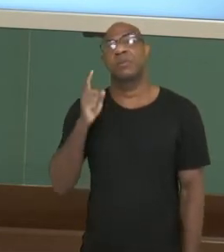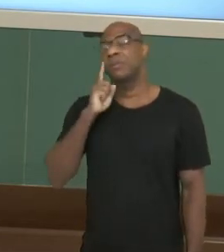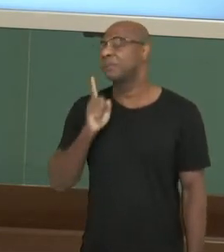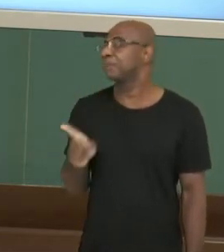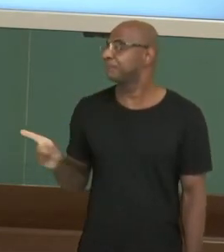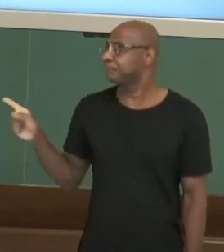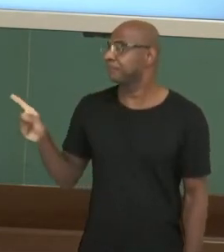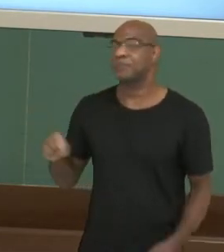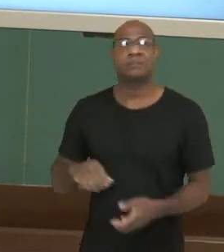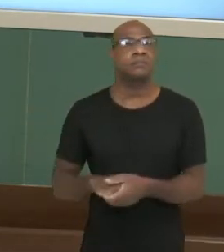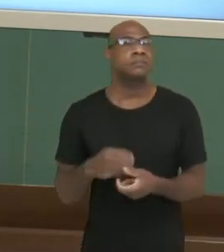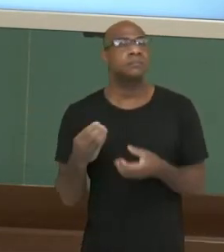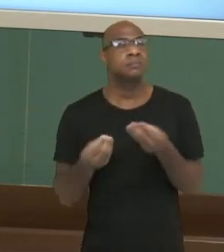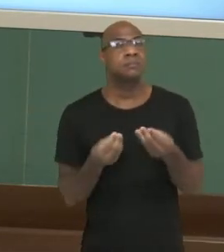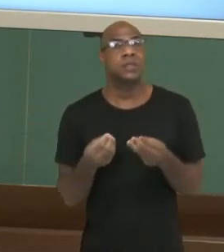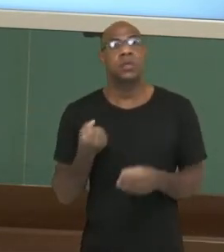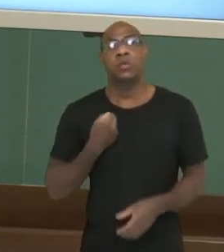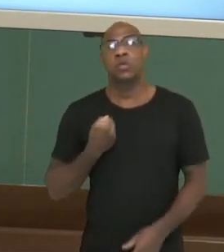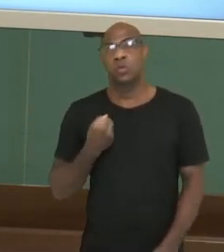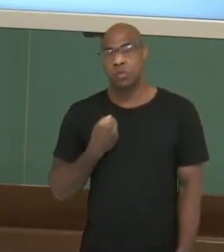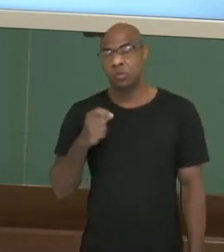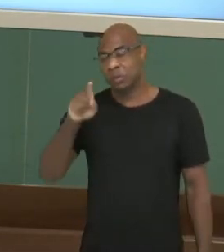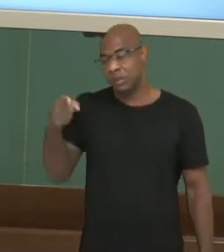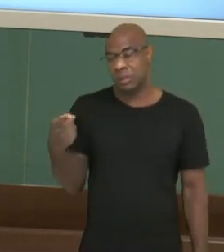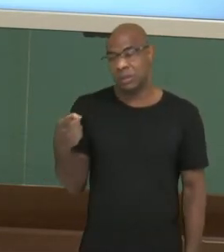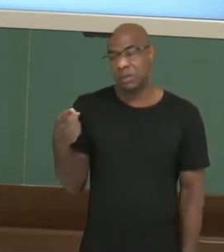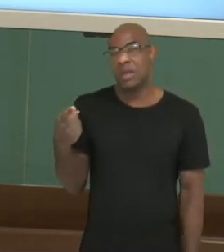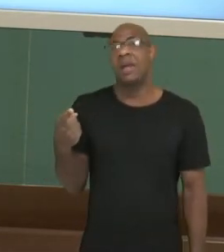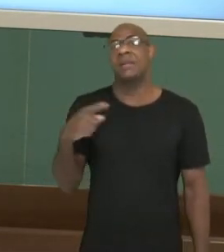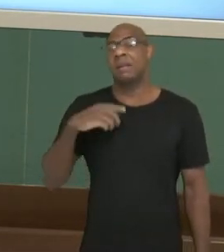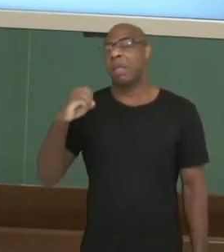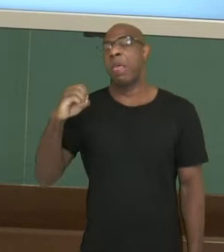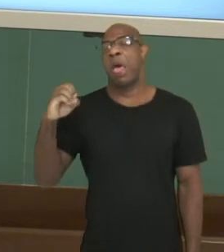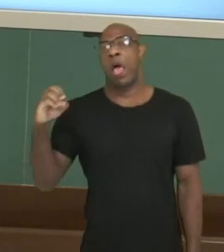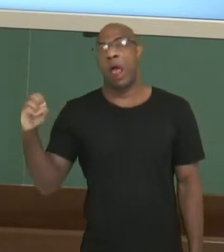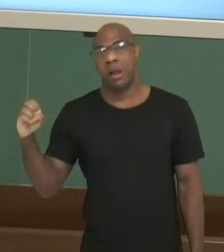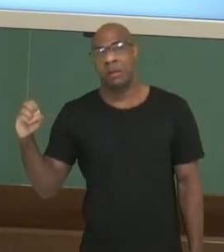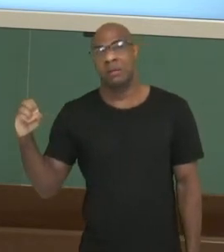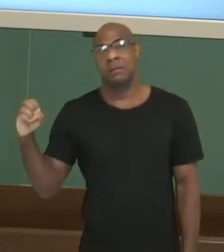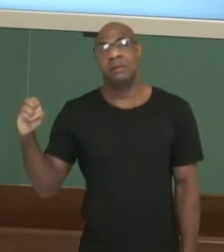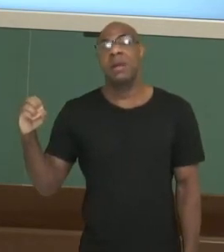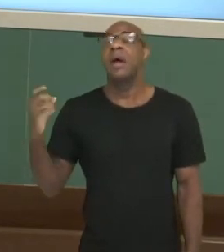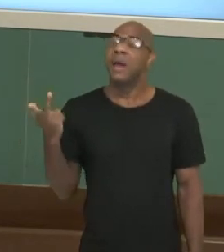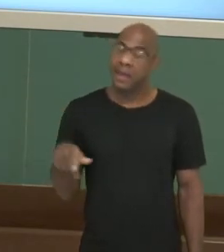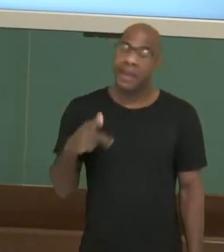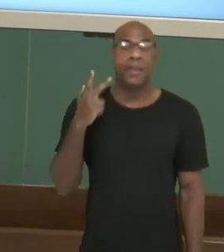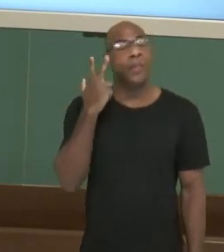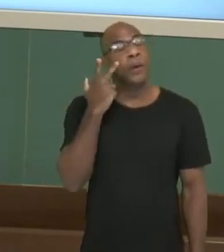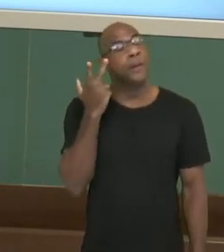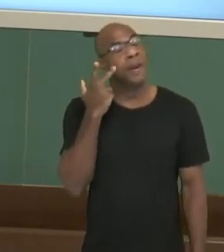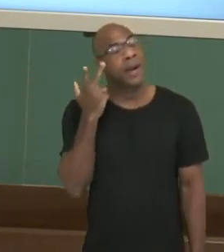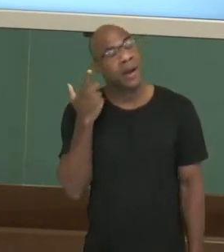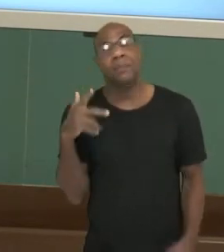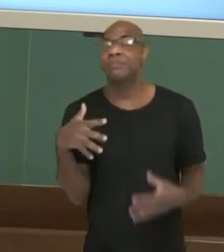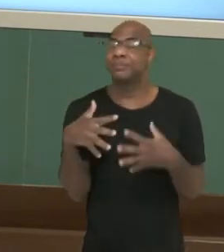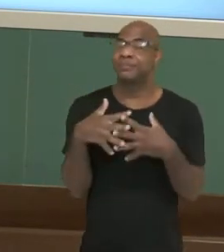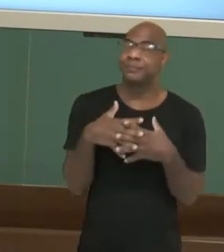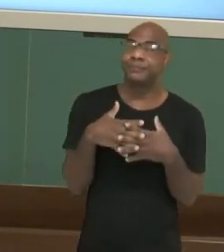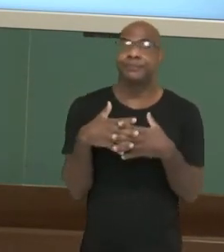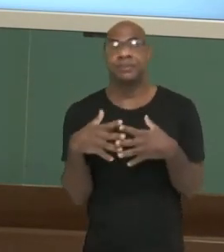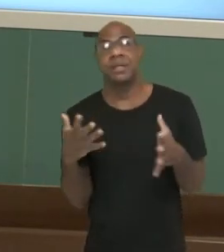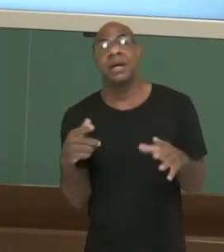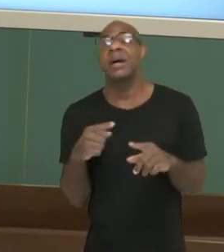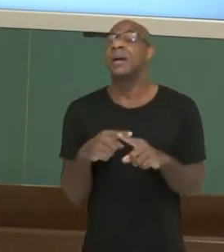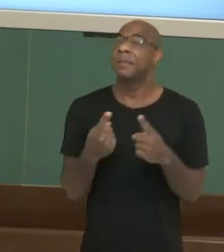pequenininho ou bem grande... ou seja, tem muitos algarismos zeros, é comum a gente se confundir,